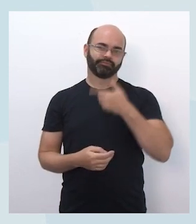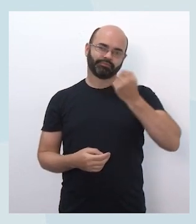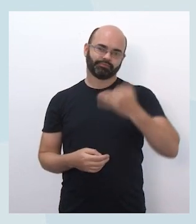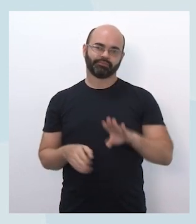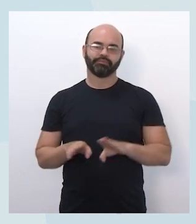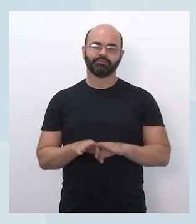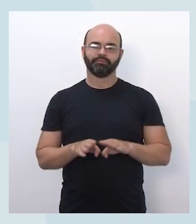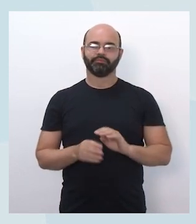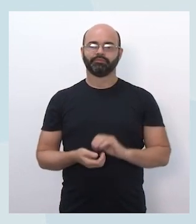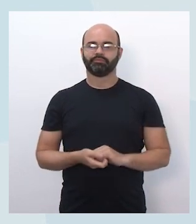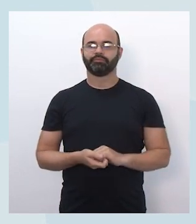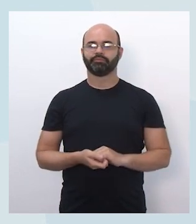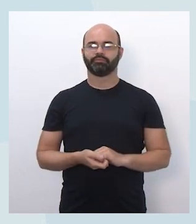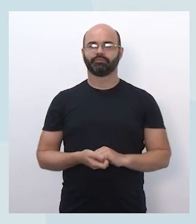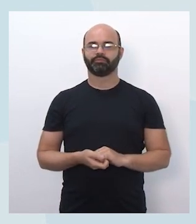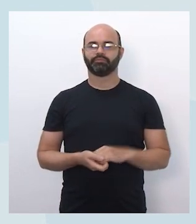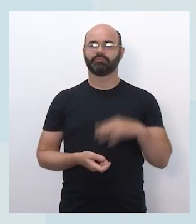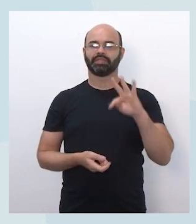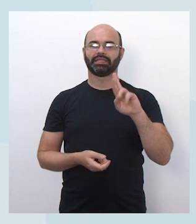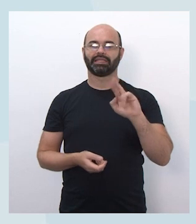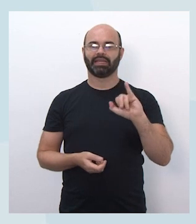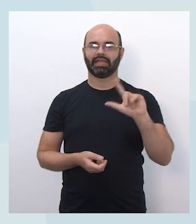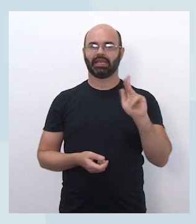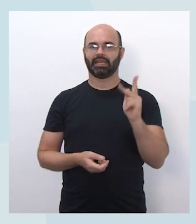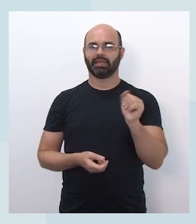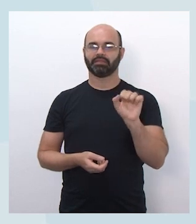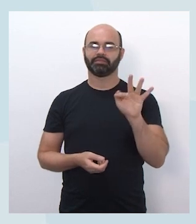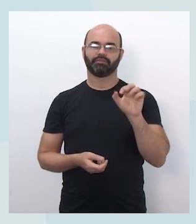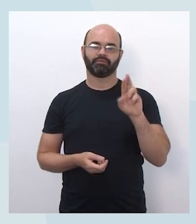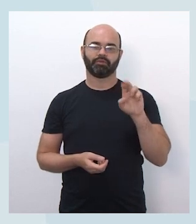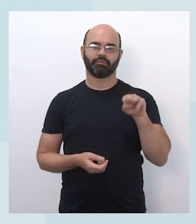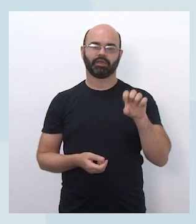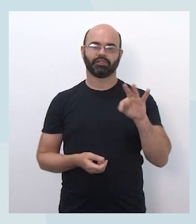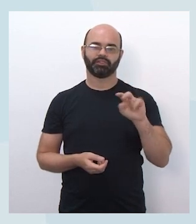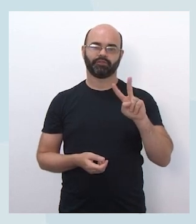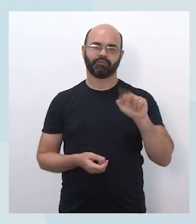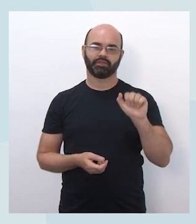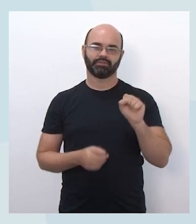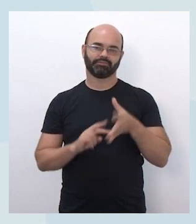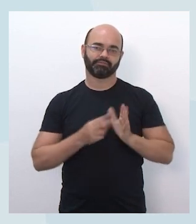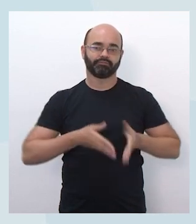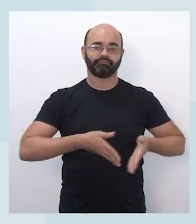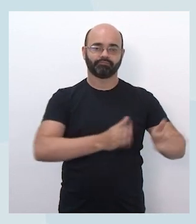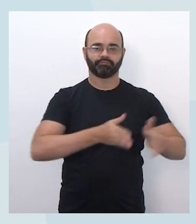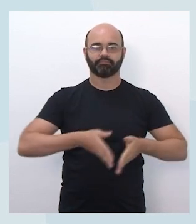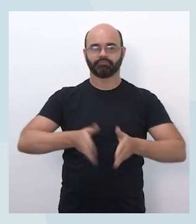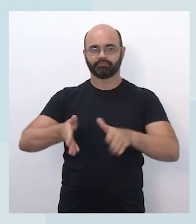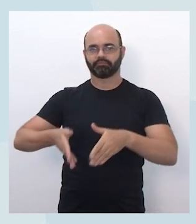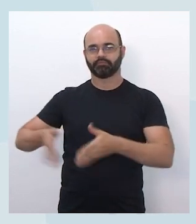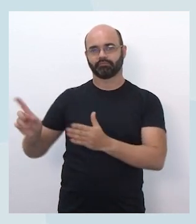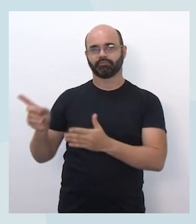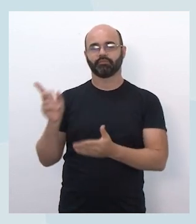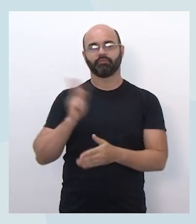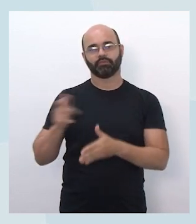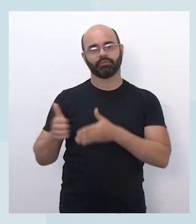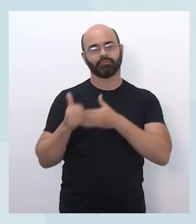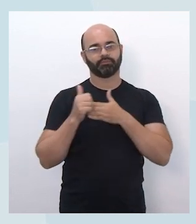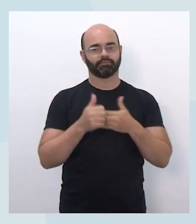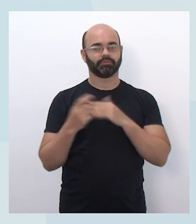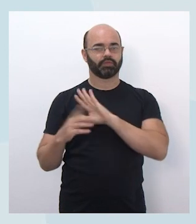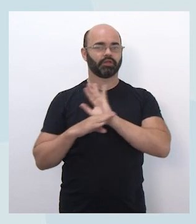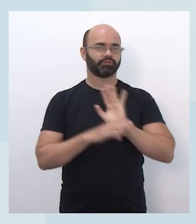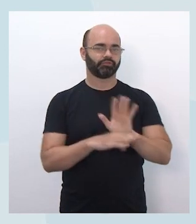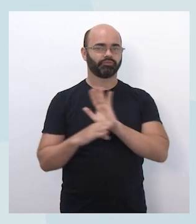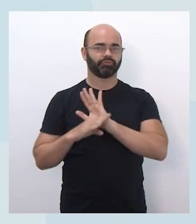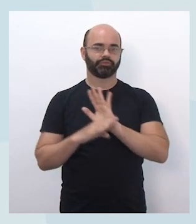As trilhas formativas são o caminho que o aluno vai percorrer ao longo do programa, junto da orientação do professor e orientador de